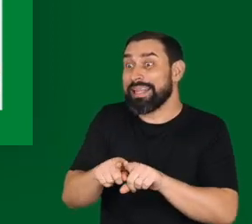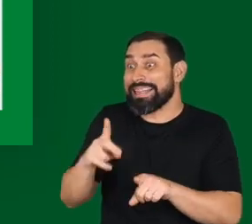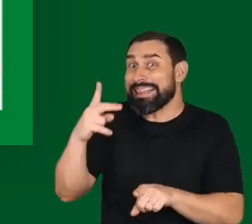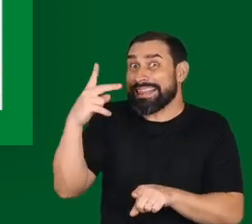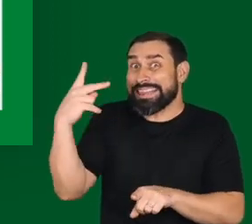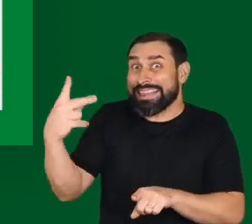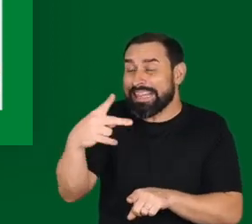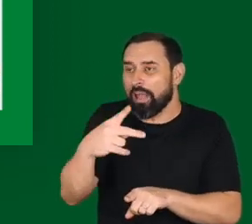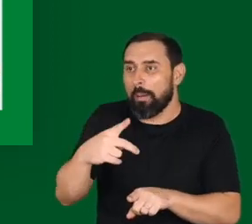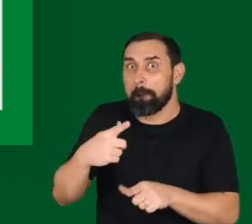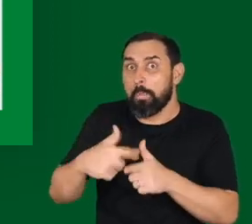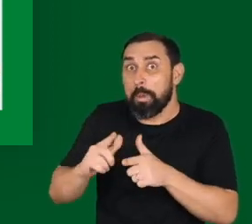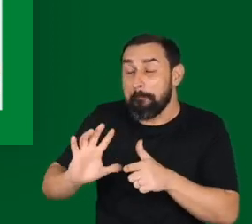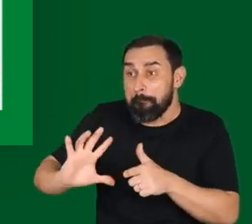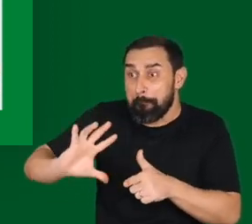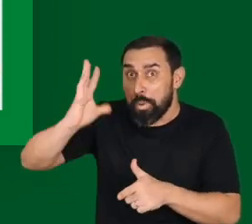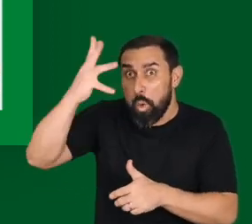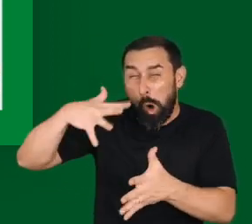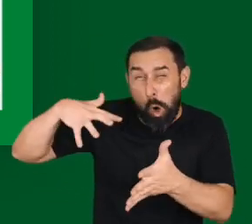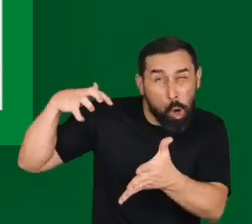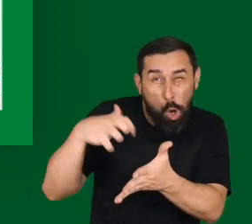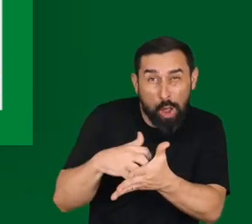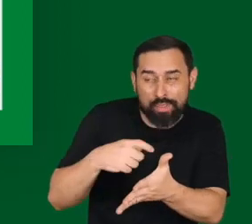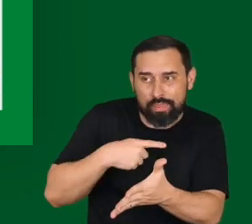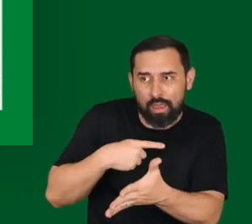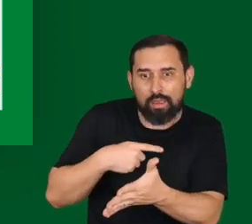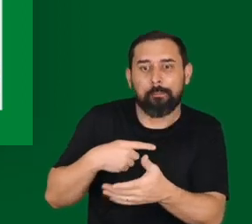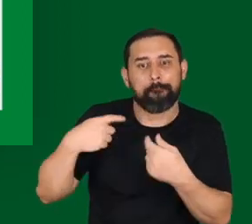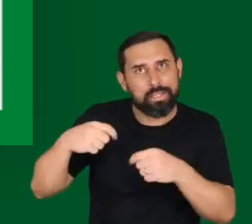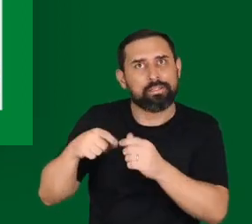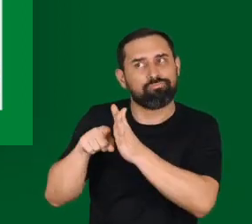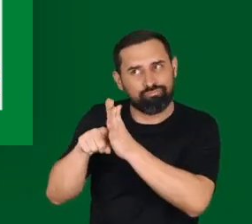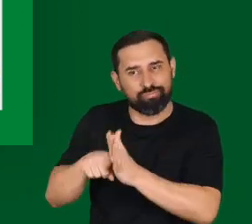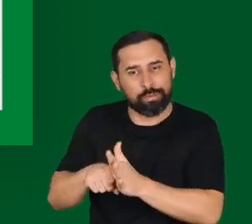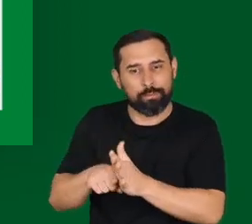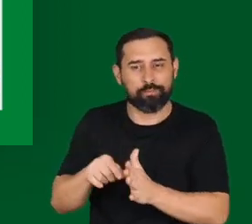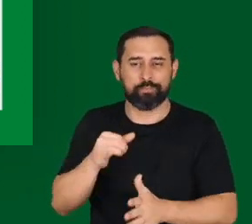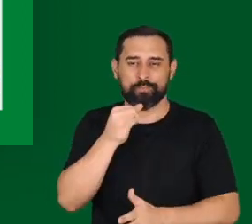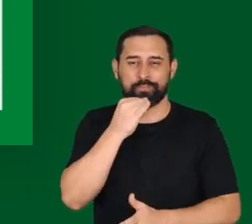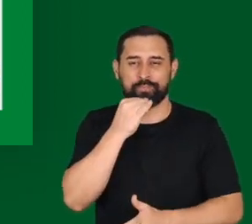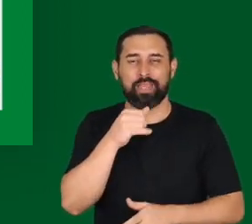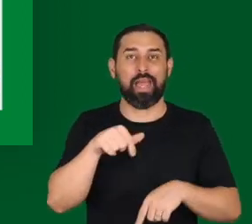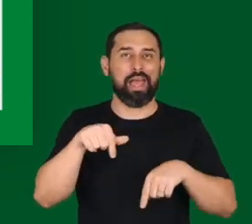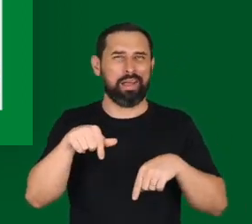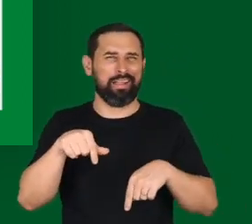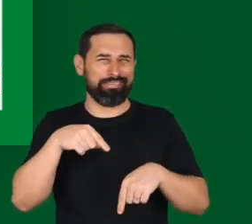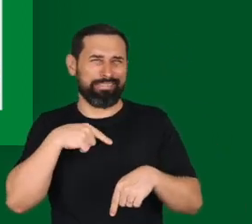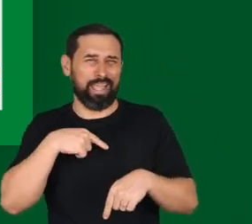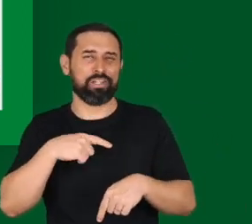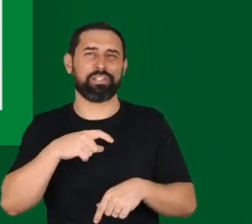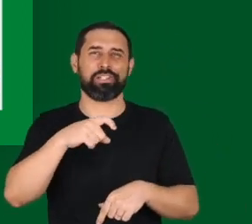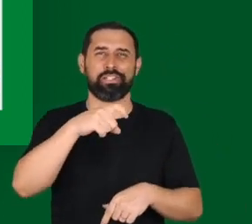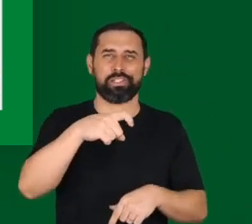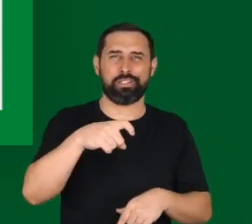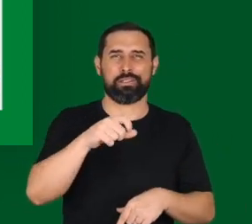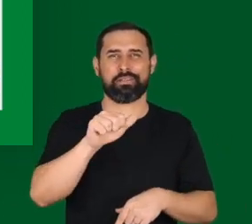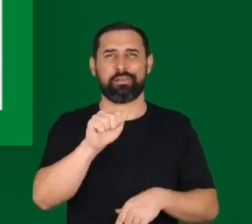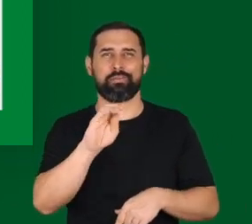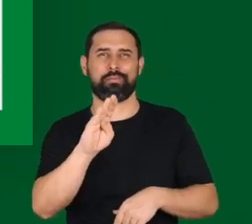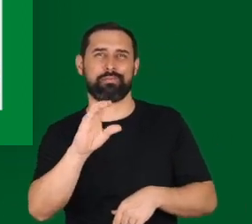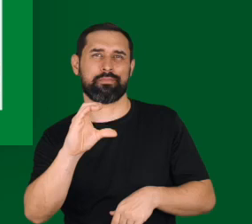os componentes da avaliação elas sejam cobertos e que nenhuma patologia significativa deixe de ser percebida. Então,